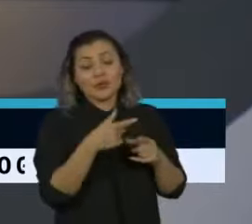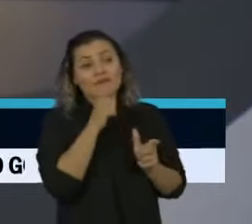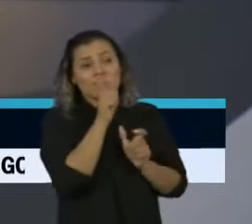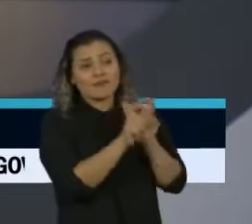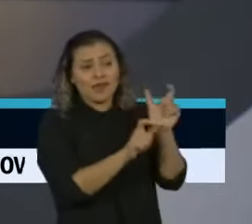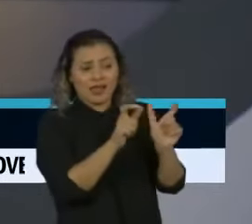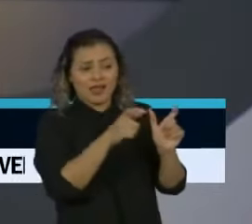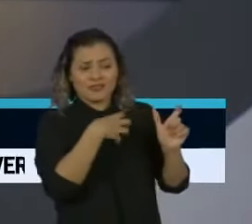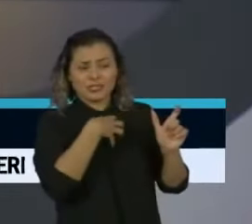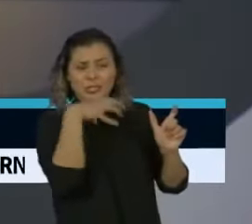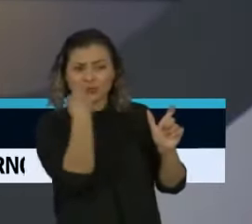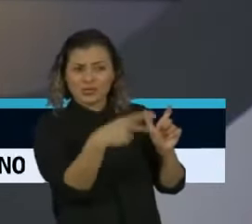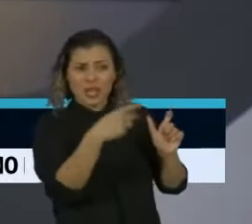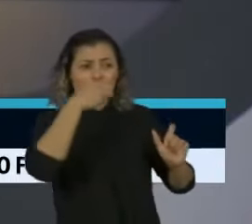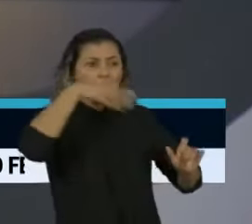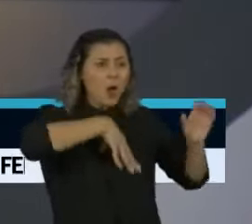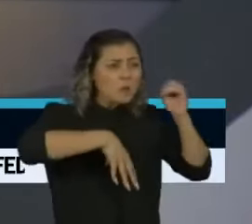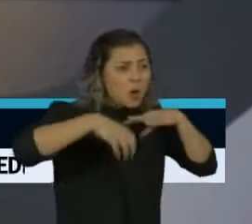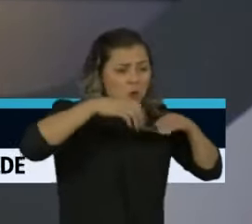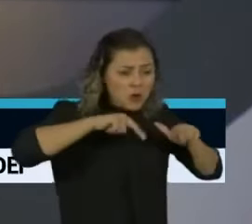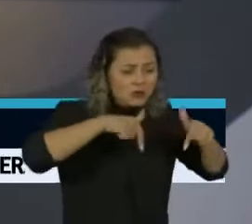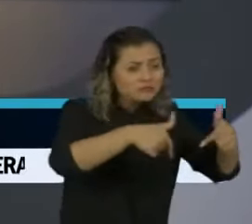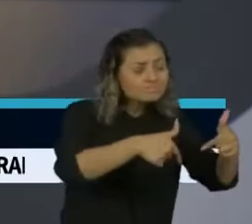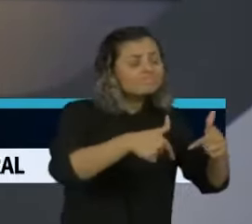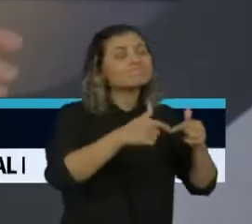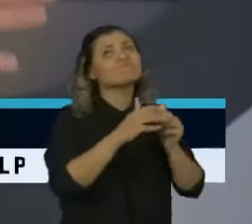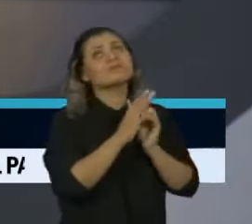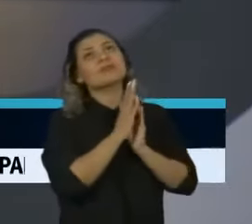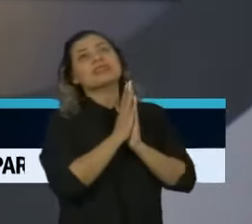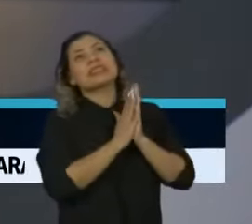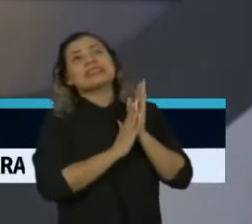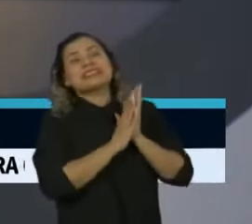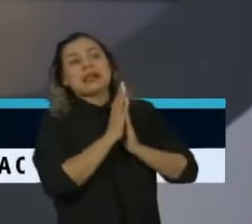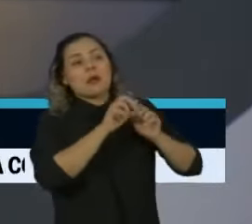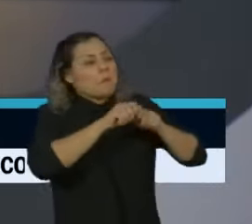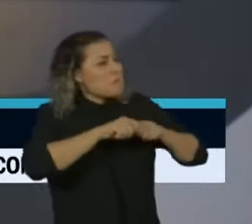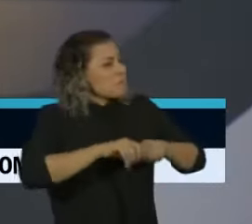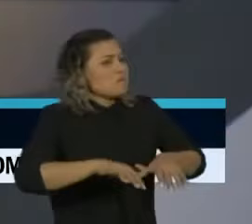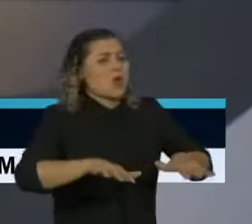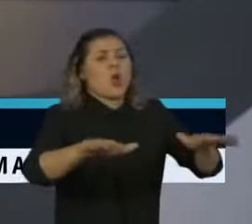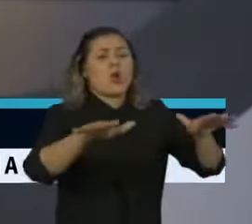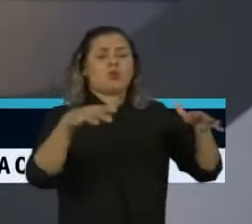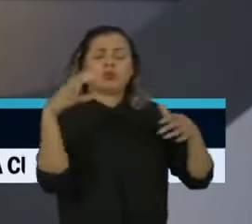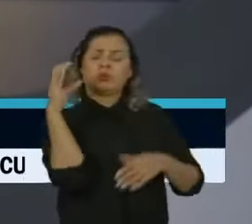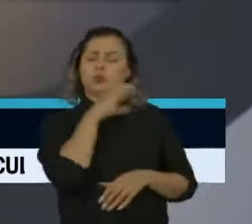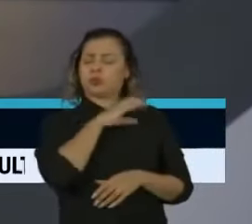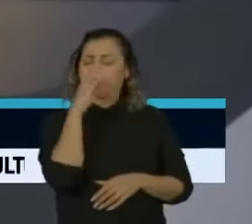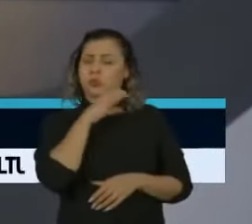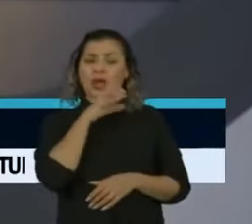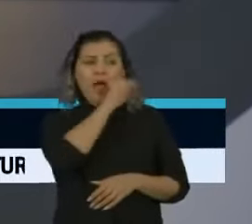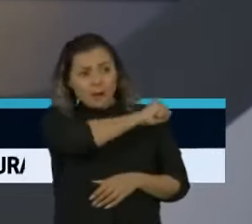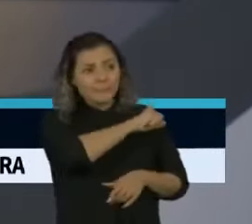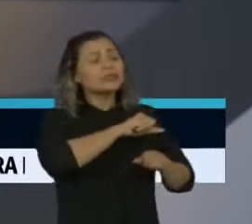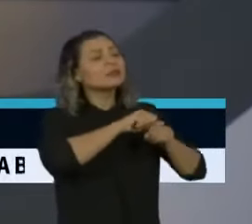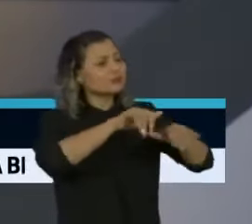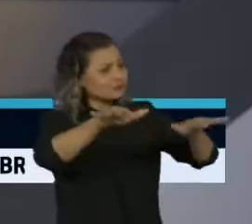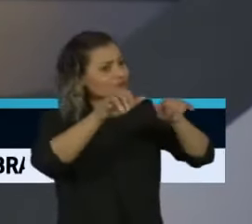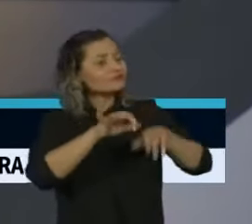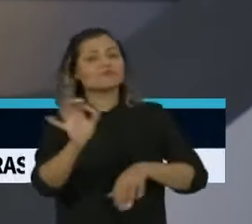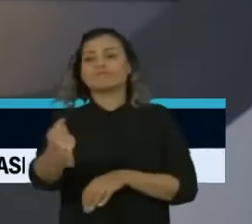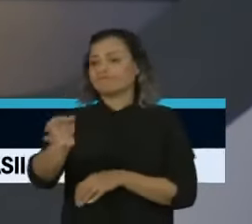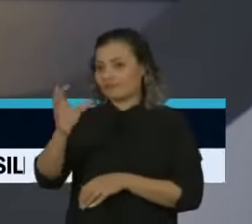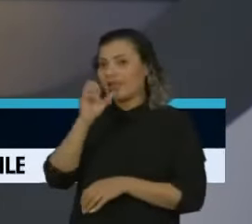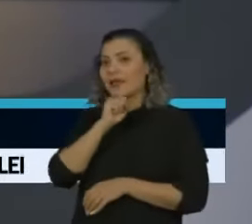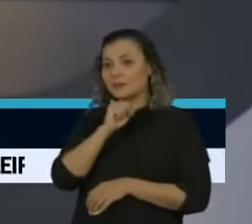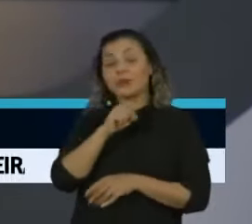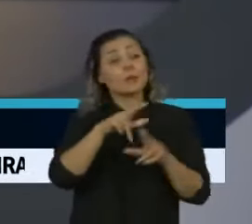declaração muito misógina e muito agressiva, ela ganha uma disseminação imediata. Muito rápida. Isso funciona como